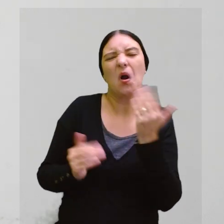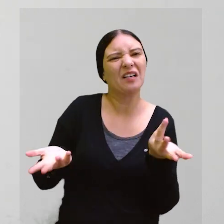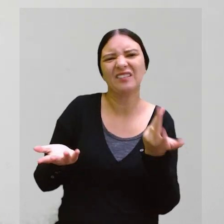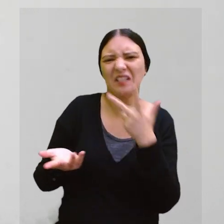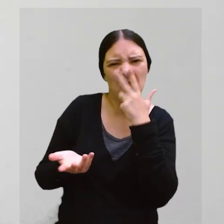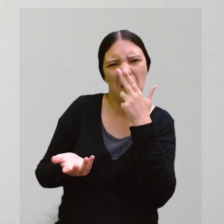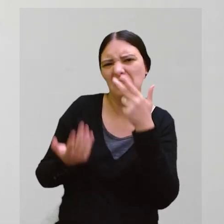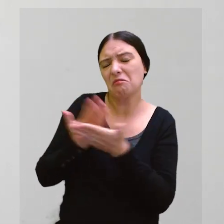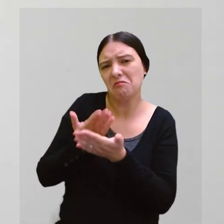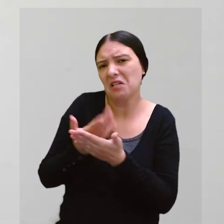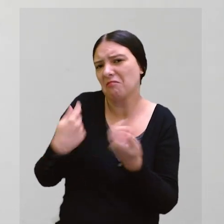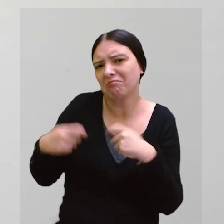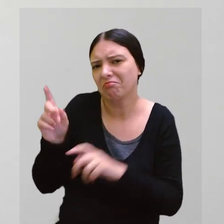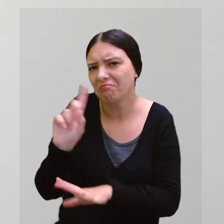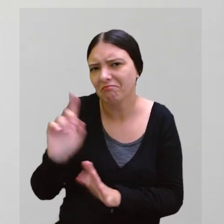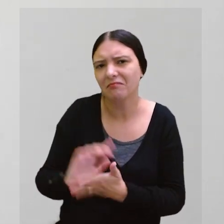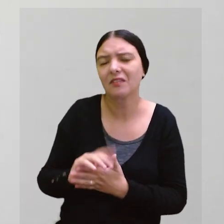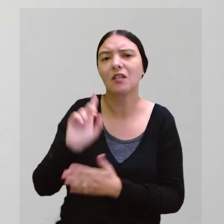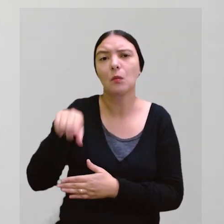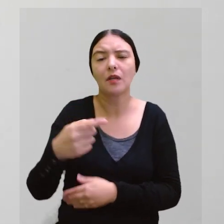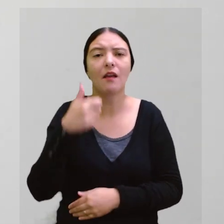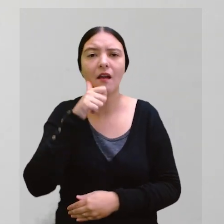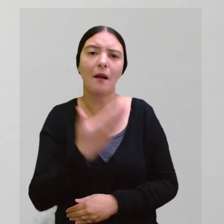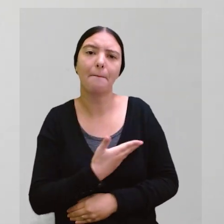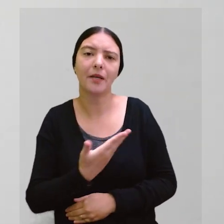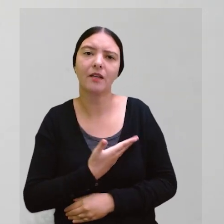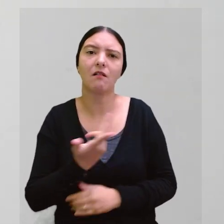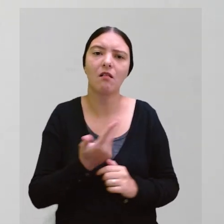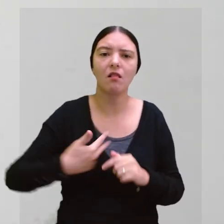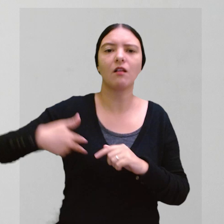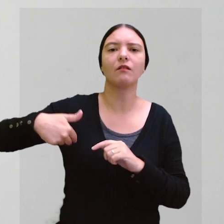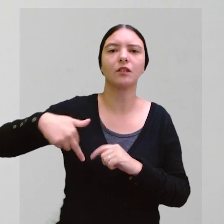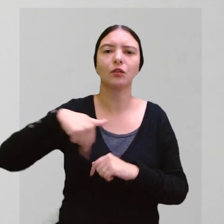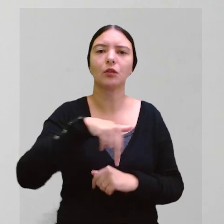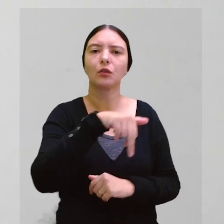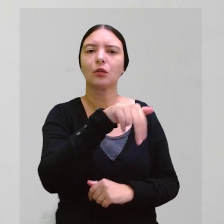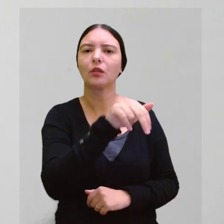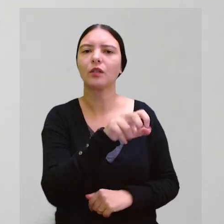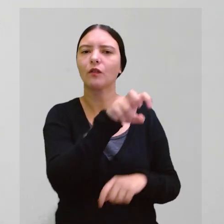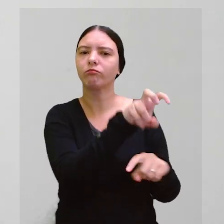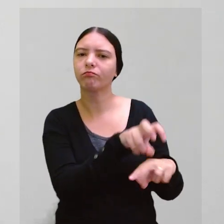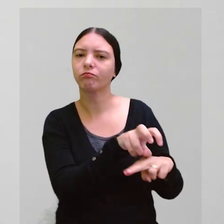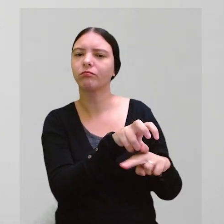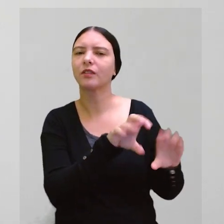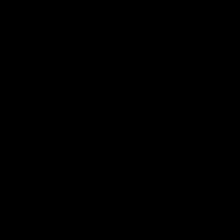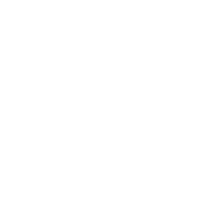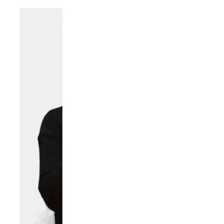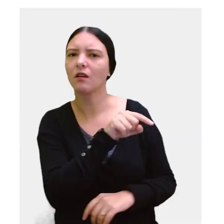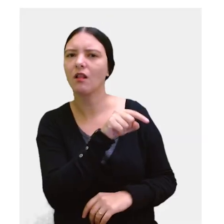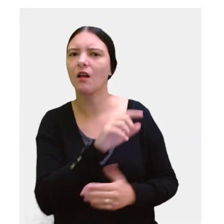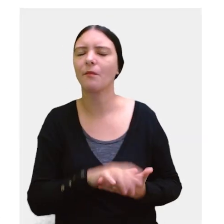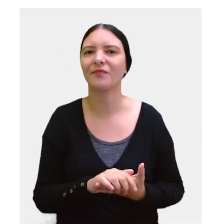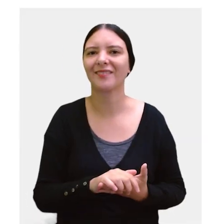não deveria ser estudado, essa amiga levantou e foi para a poltrona que preferiu,